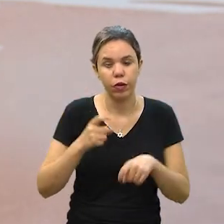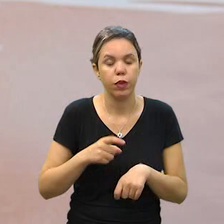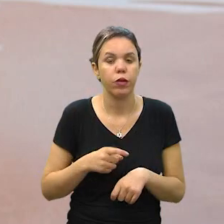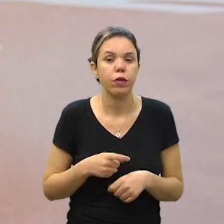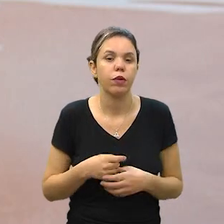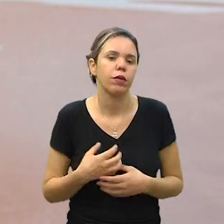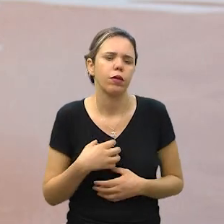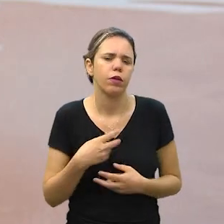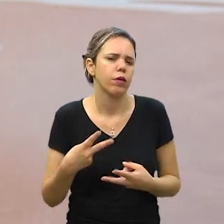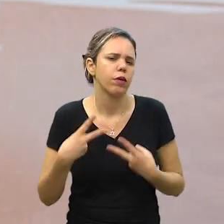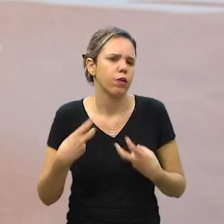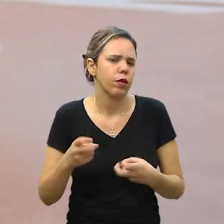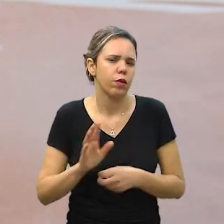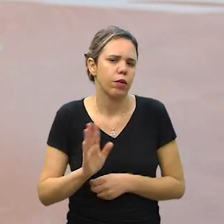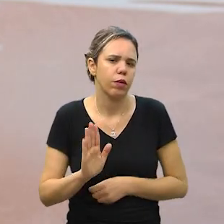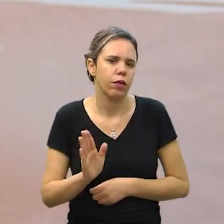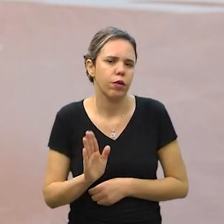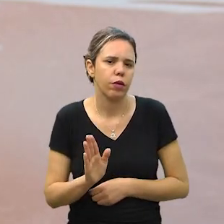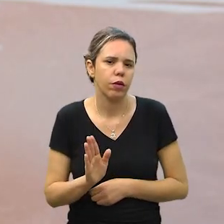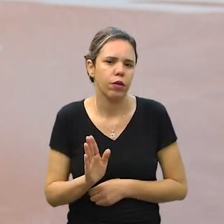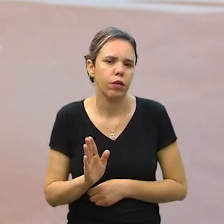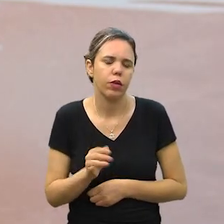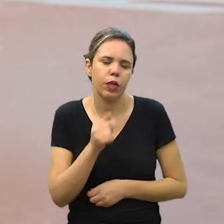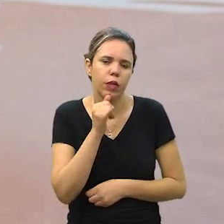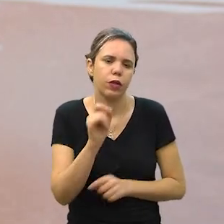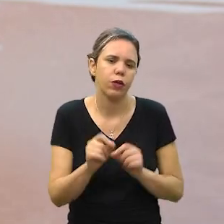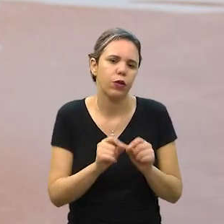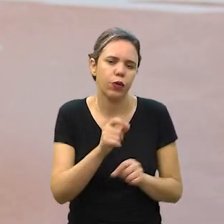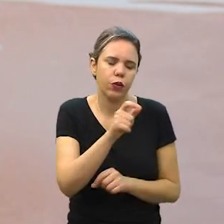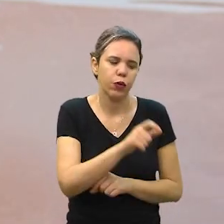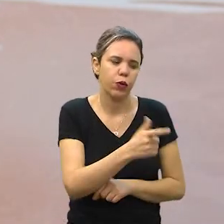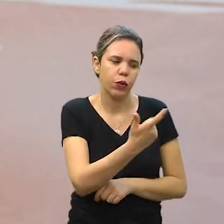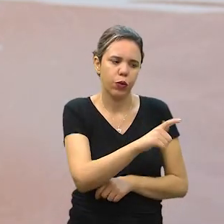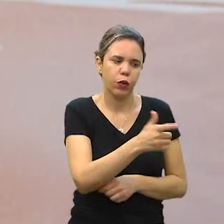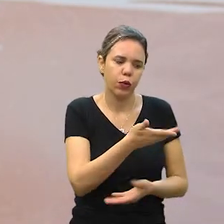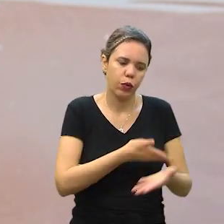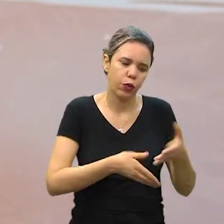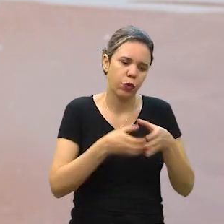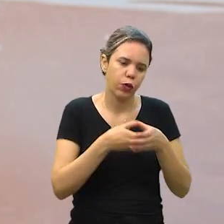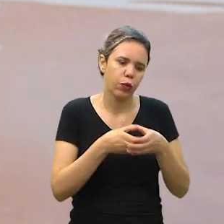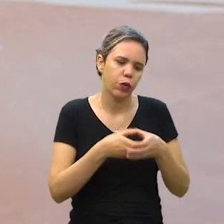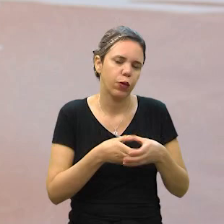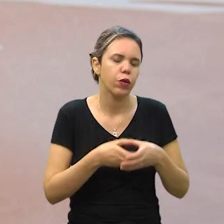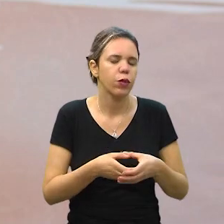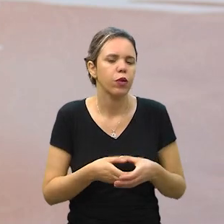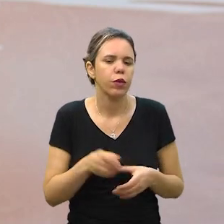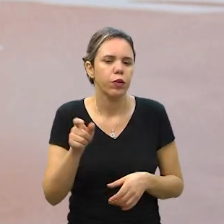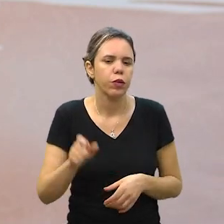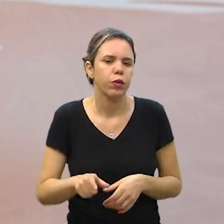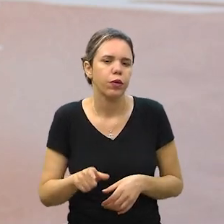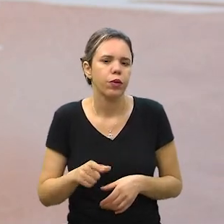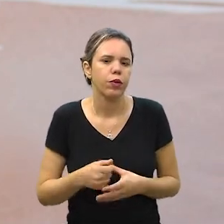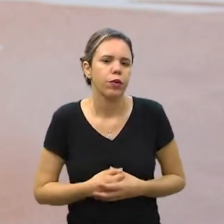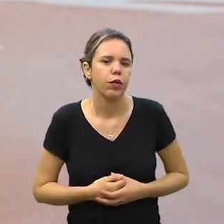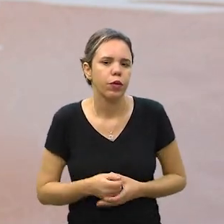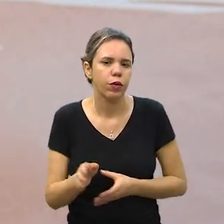mental, não enxerga isso, né? Aí cabe aquela pessoa que convive com